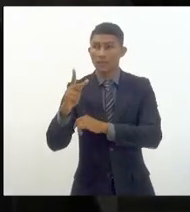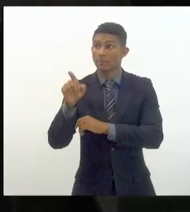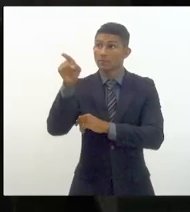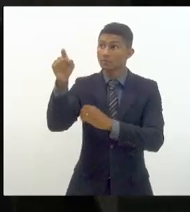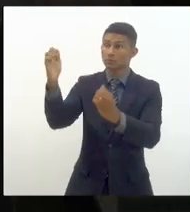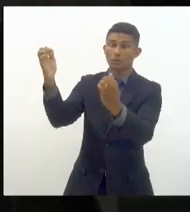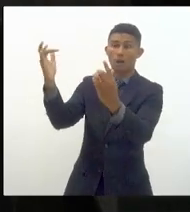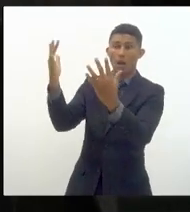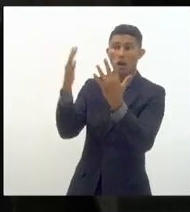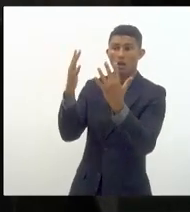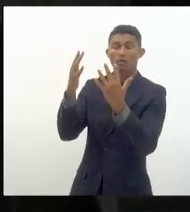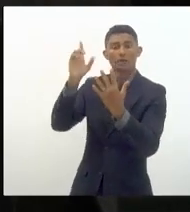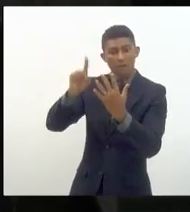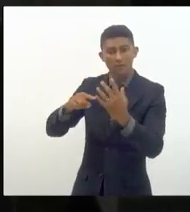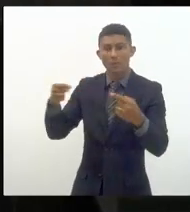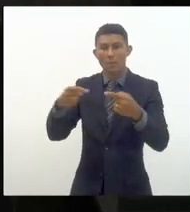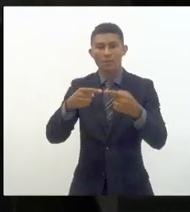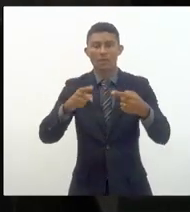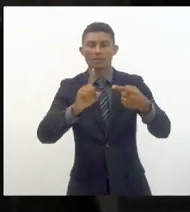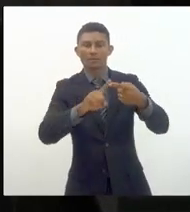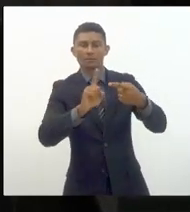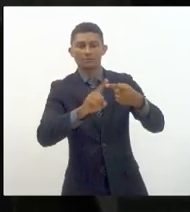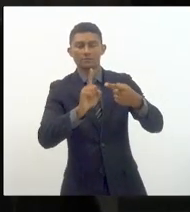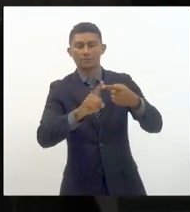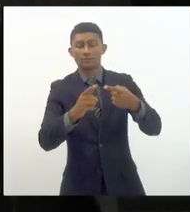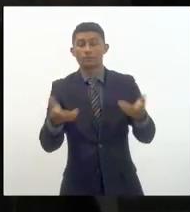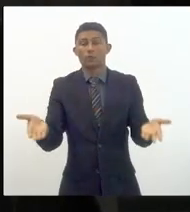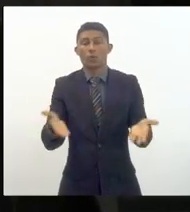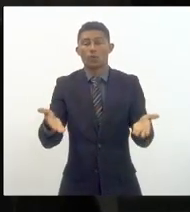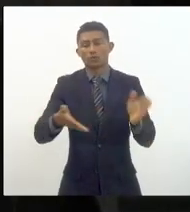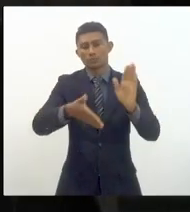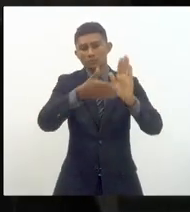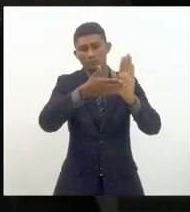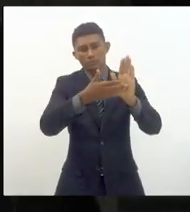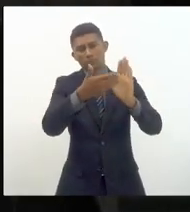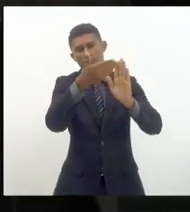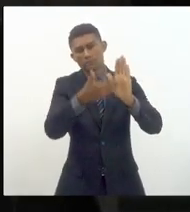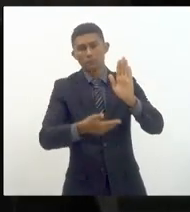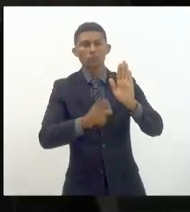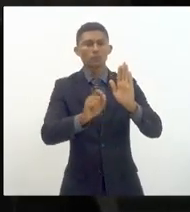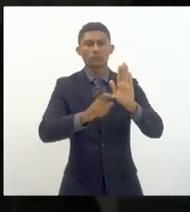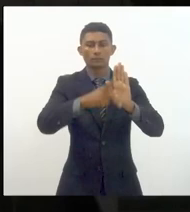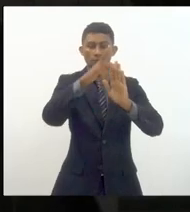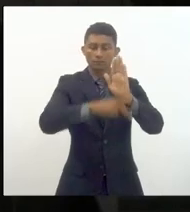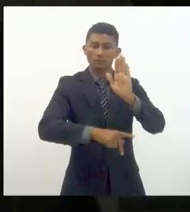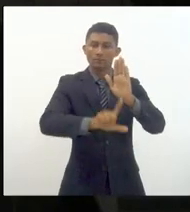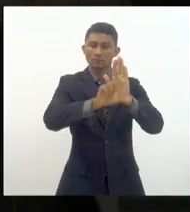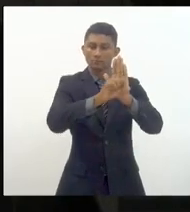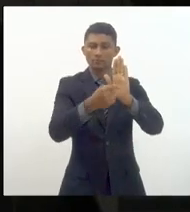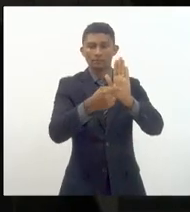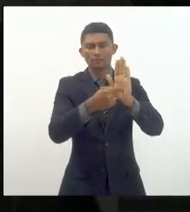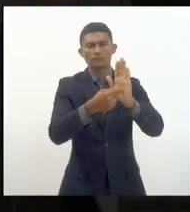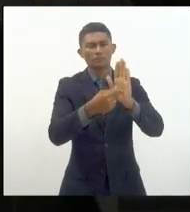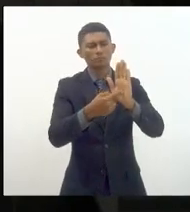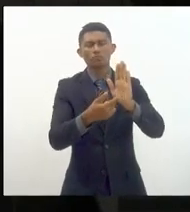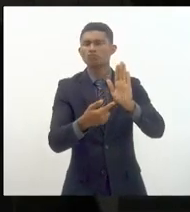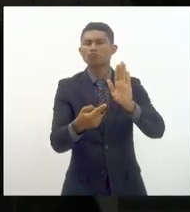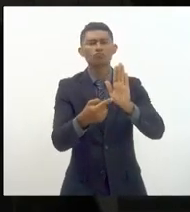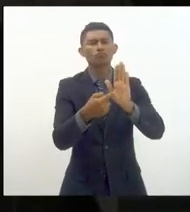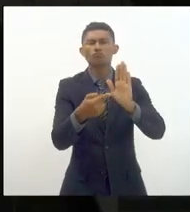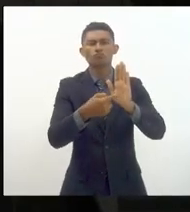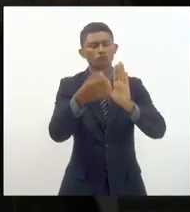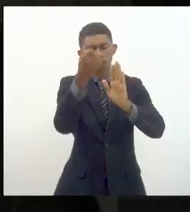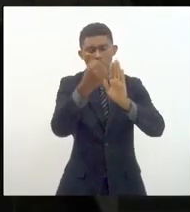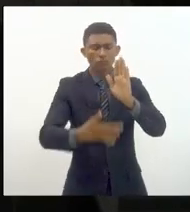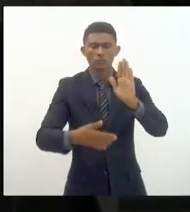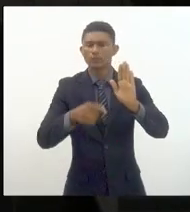justamente o primeiro apartamento que quero fazer hoje está na pauta hoje está na pauta o projeto de lei que tenta que